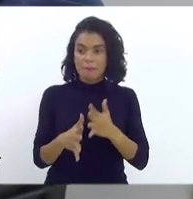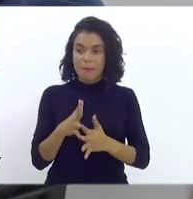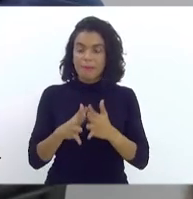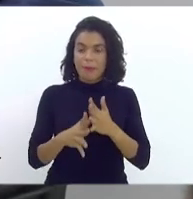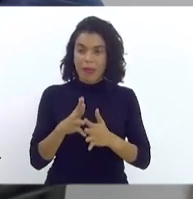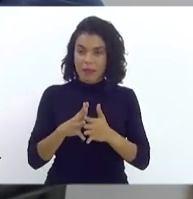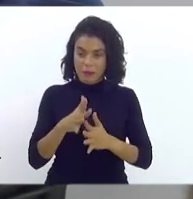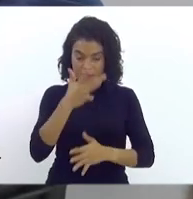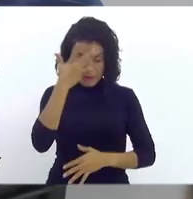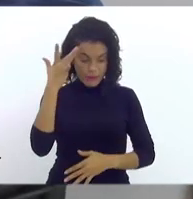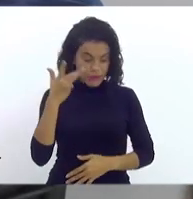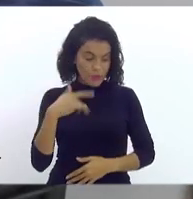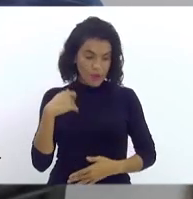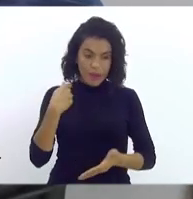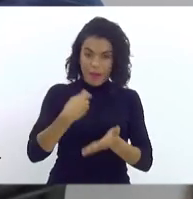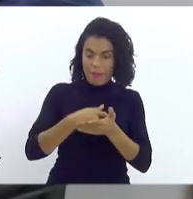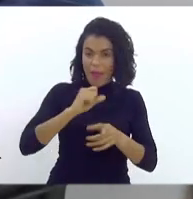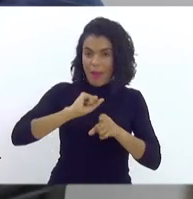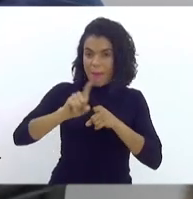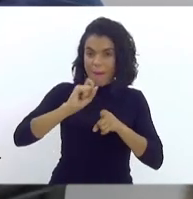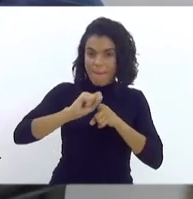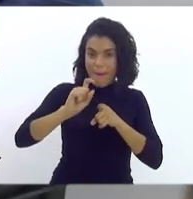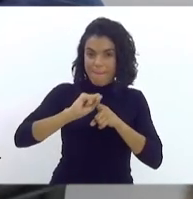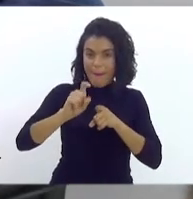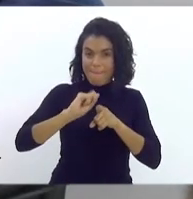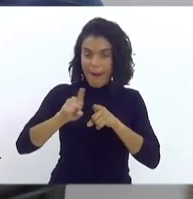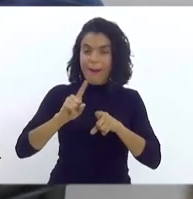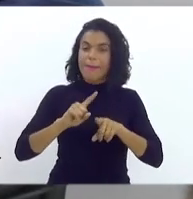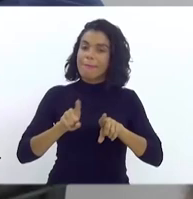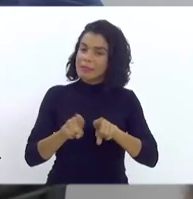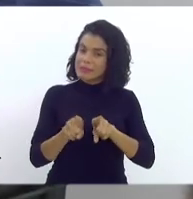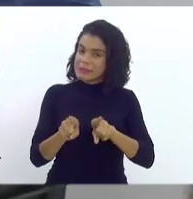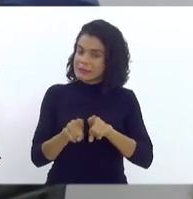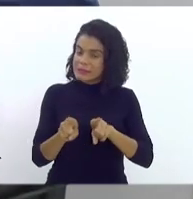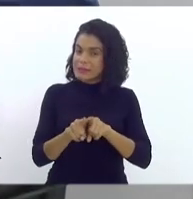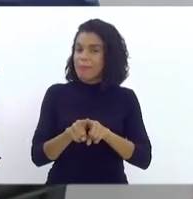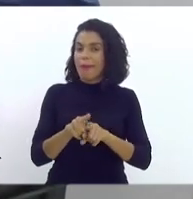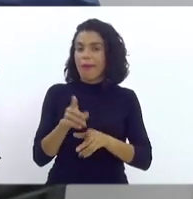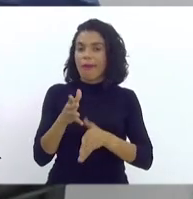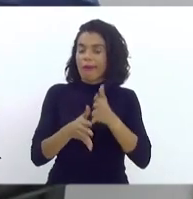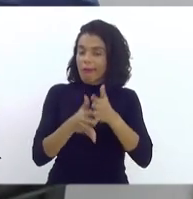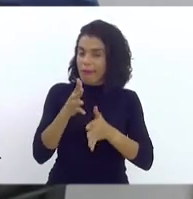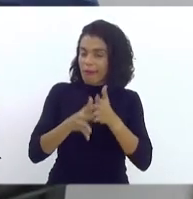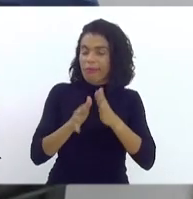bolso de quem paga a conta, mas inibe futuras